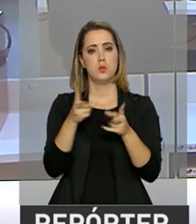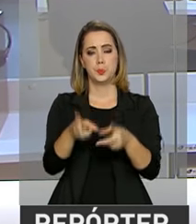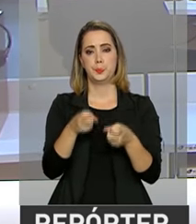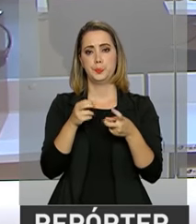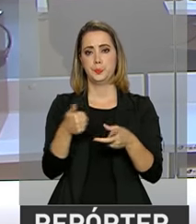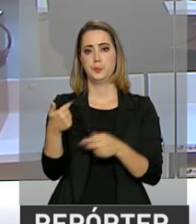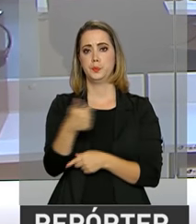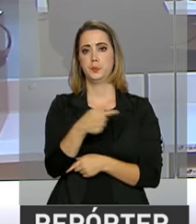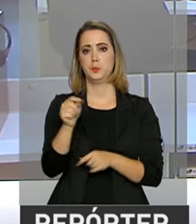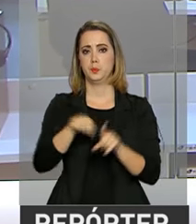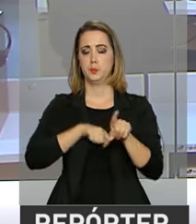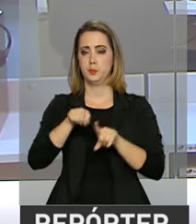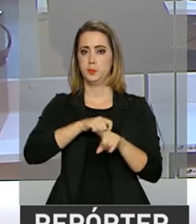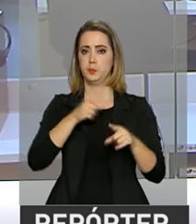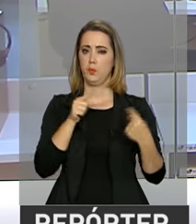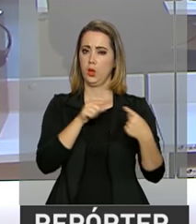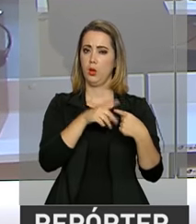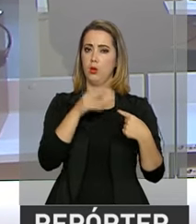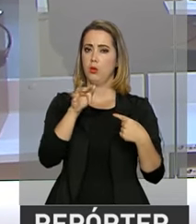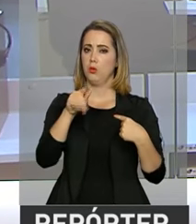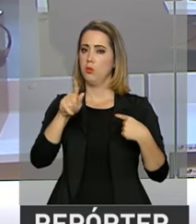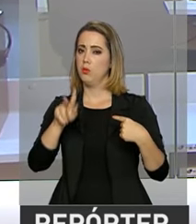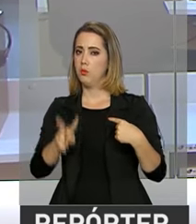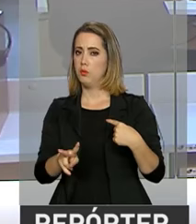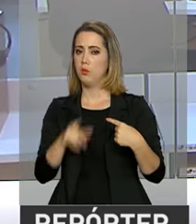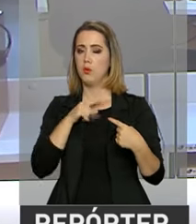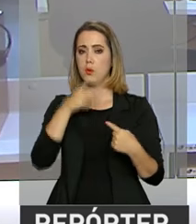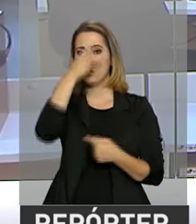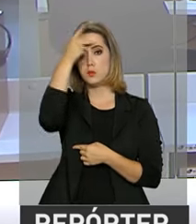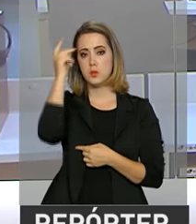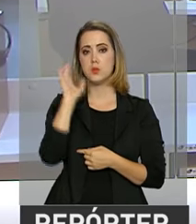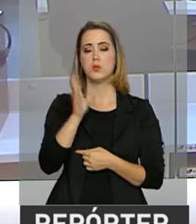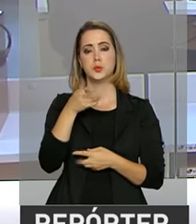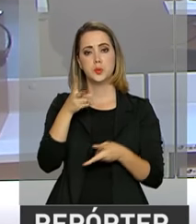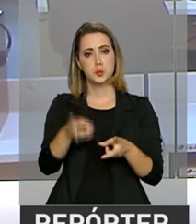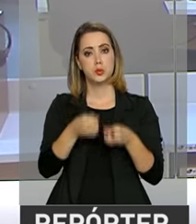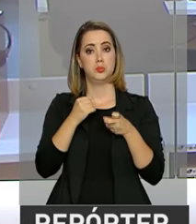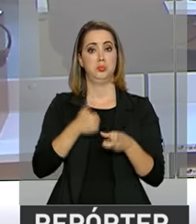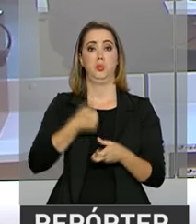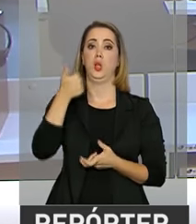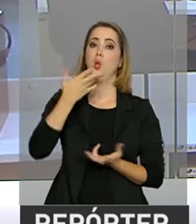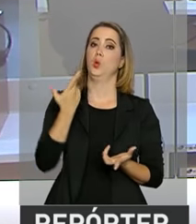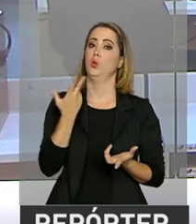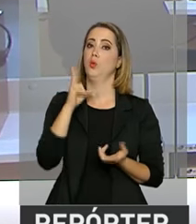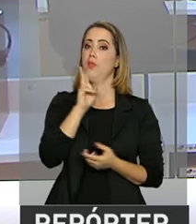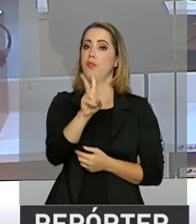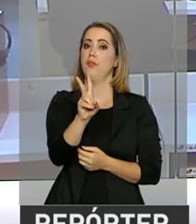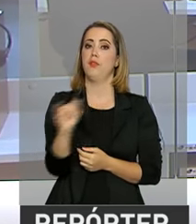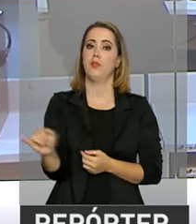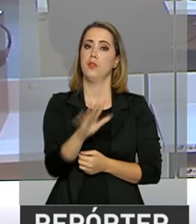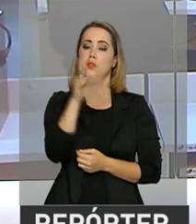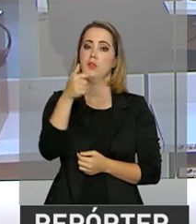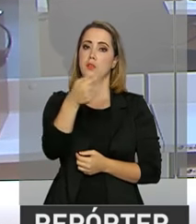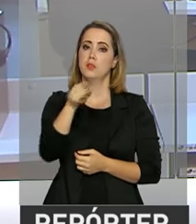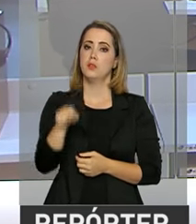próximos 12 meses. De acordo com a FGV, os consumidores estão mais otimistas e agora prevêem uma inflação